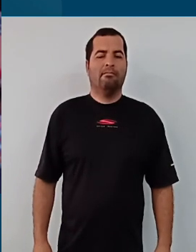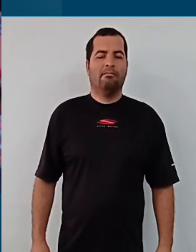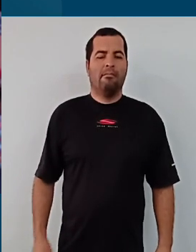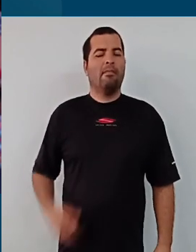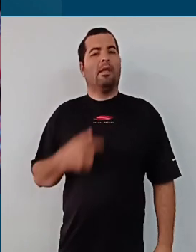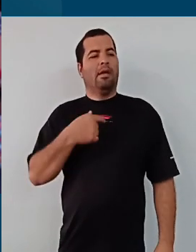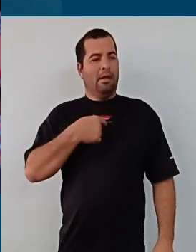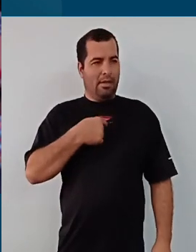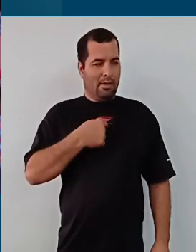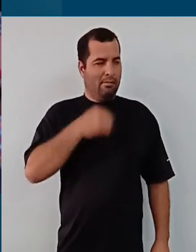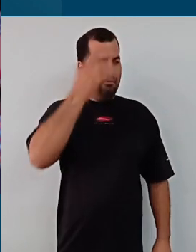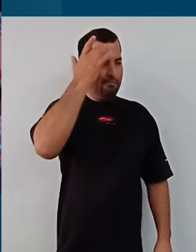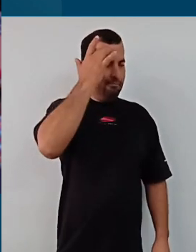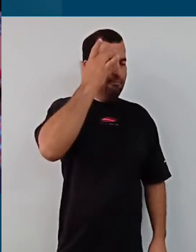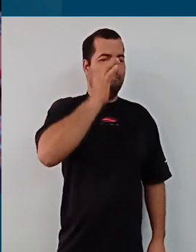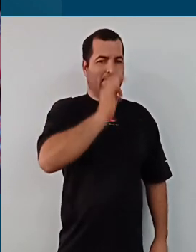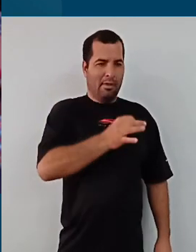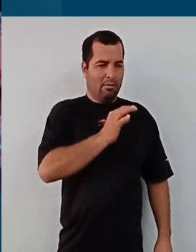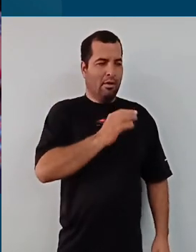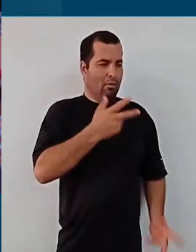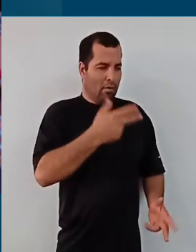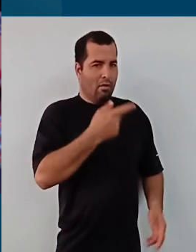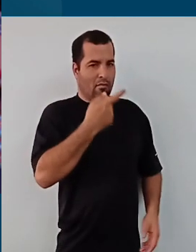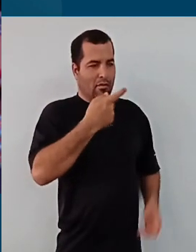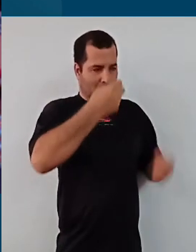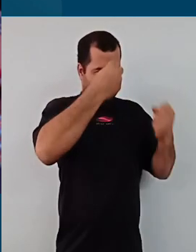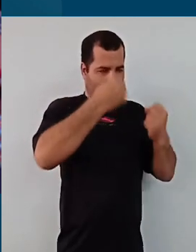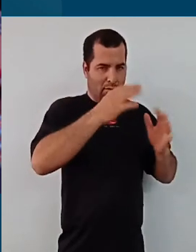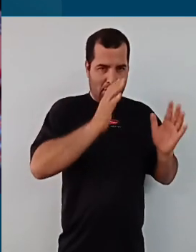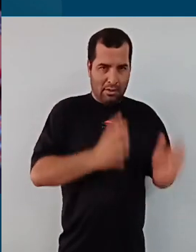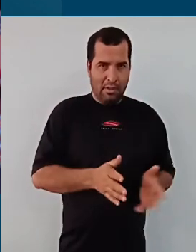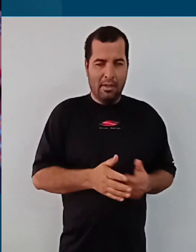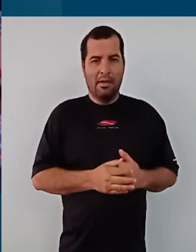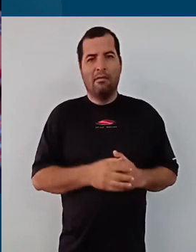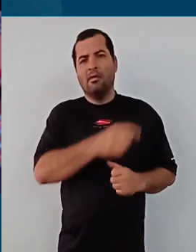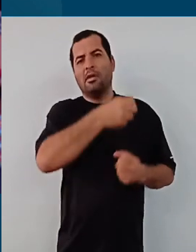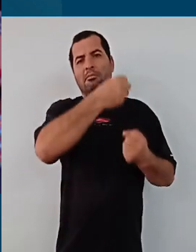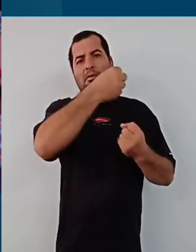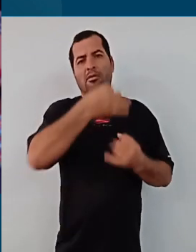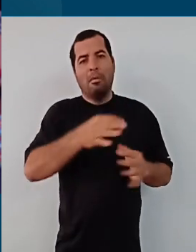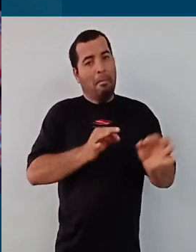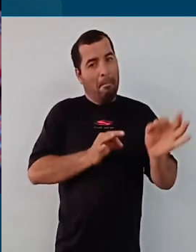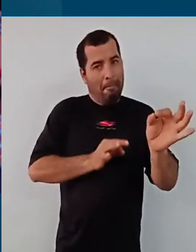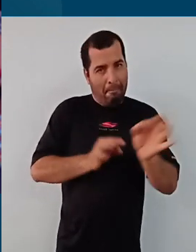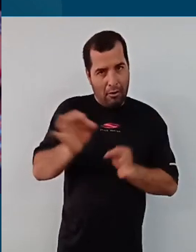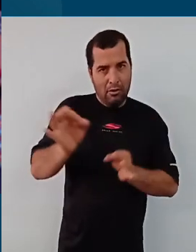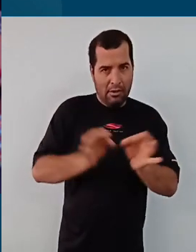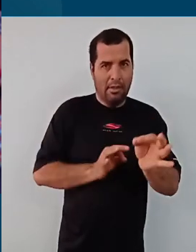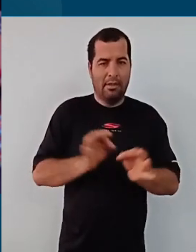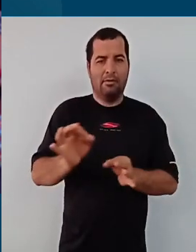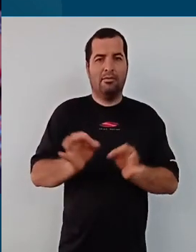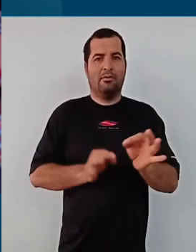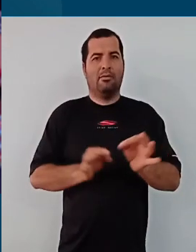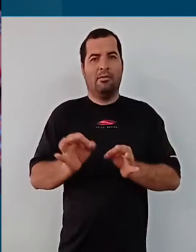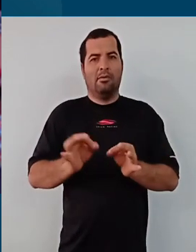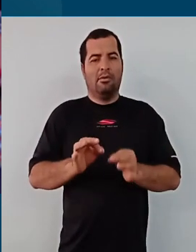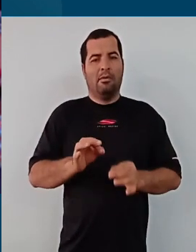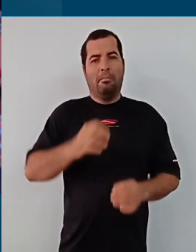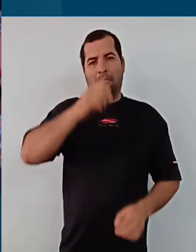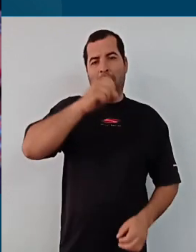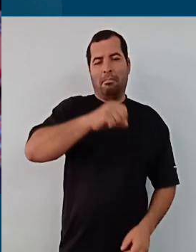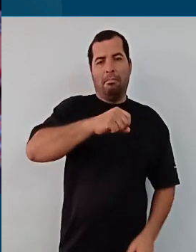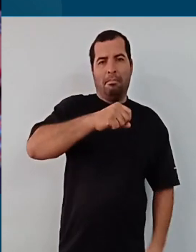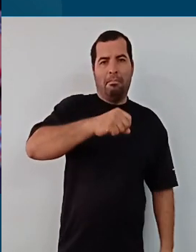Eu acho, assim, para concluir a sua fala, de que quando você traz que é um projeto, né, do município,